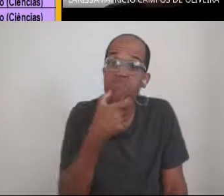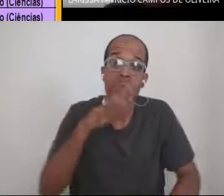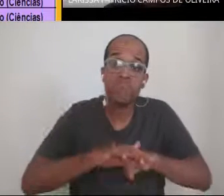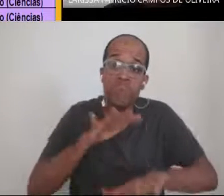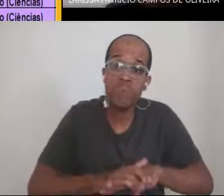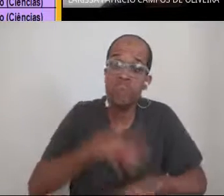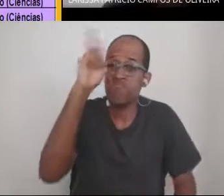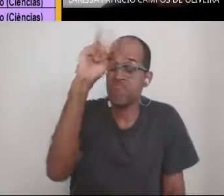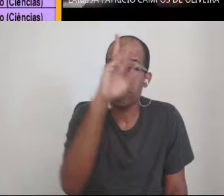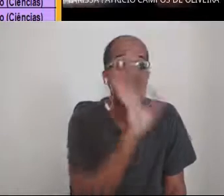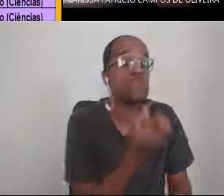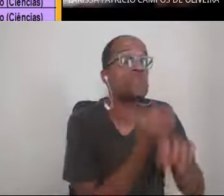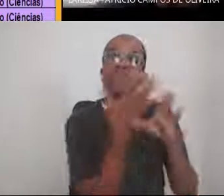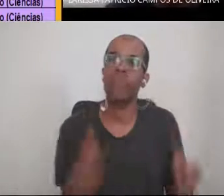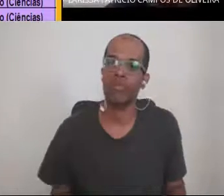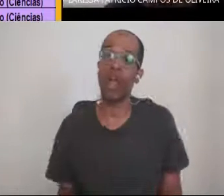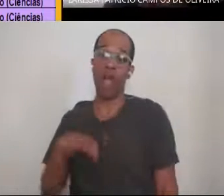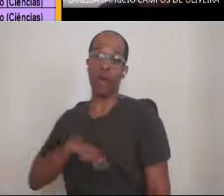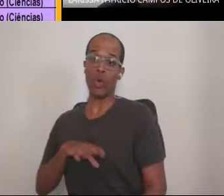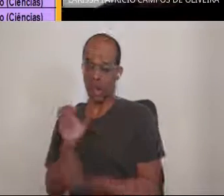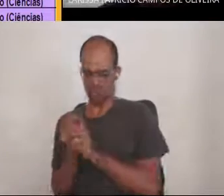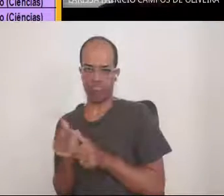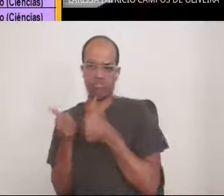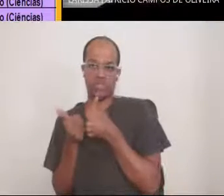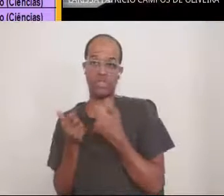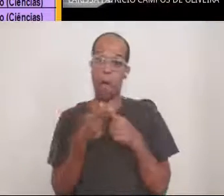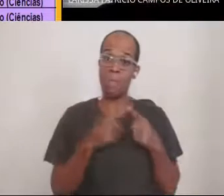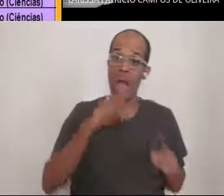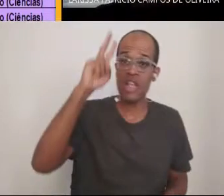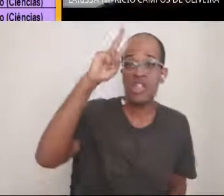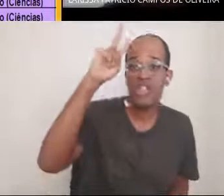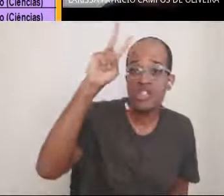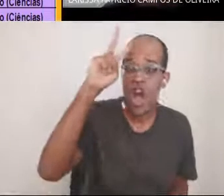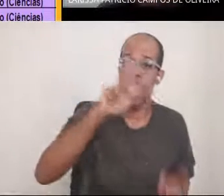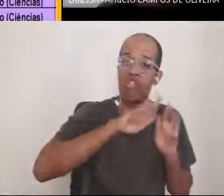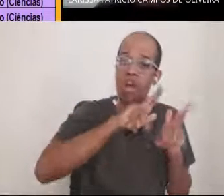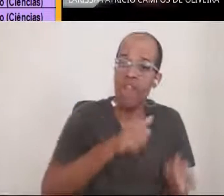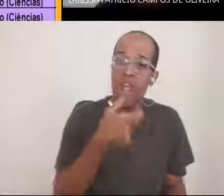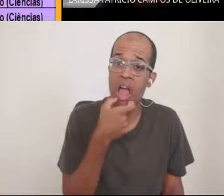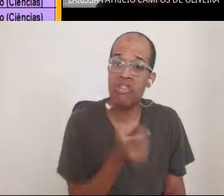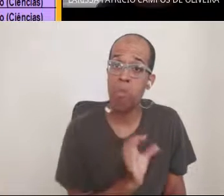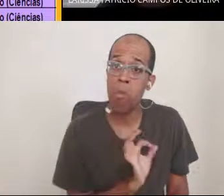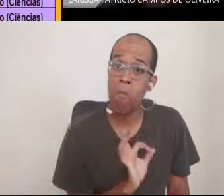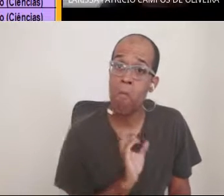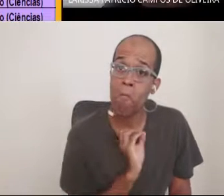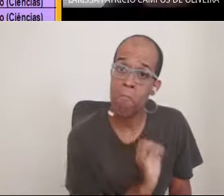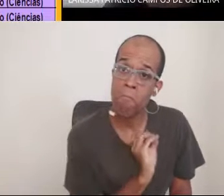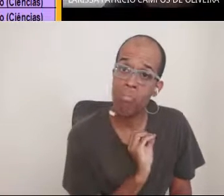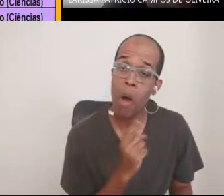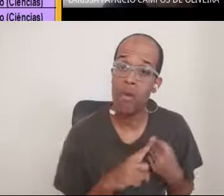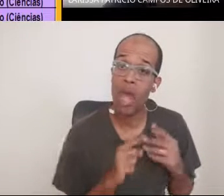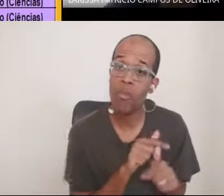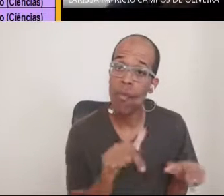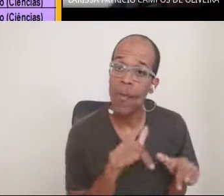história. Então, ele tem lá a nota dele em português, mas a nota de história, a nota de geografia, de inglês está zerada, porque não tem